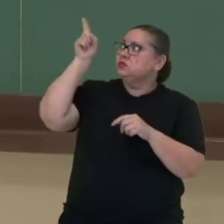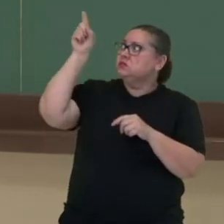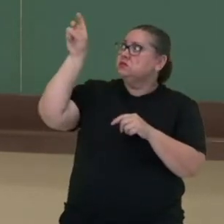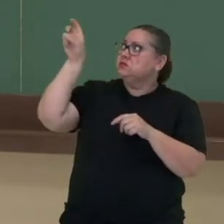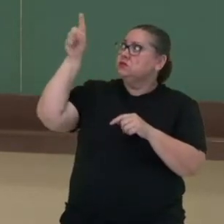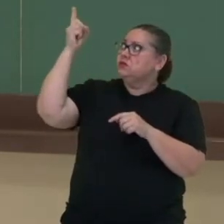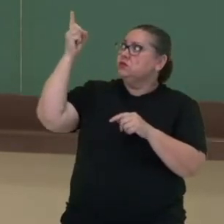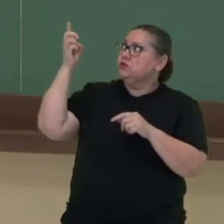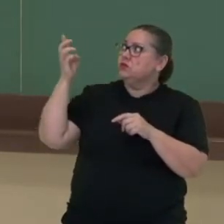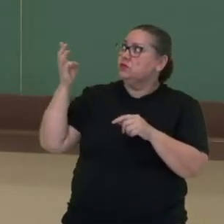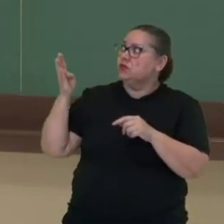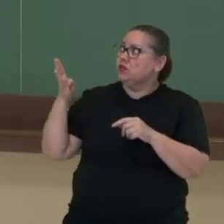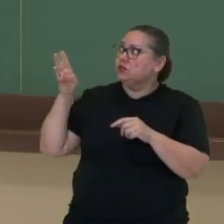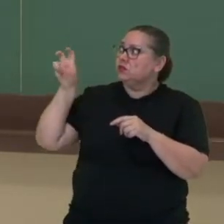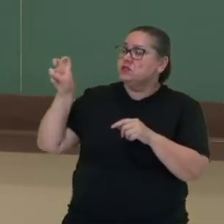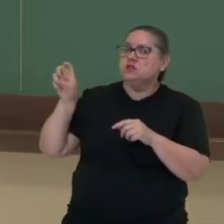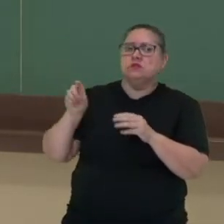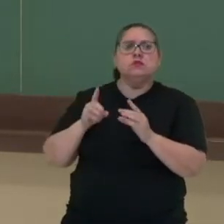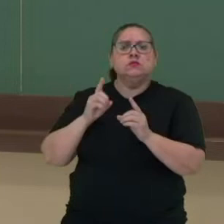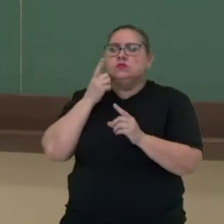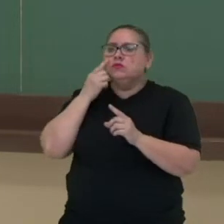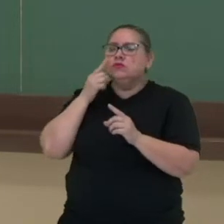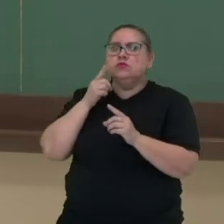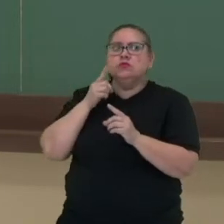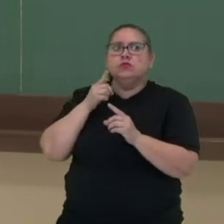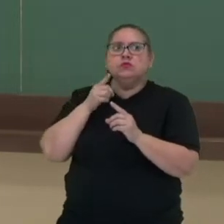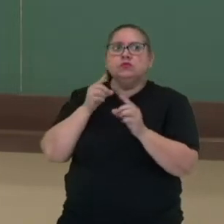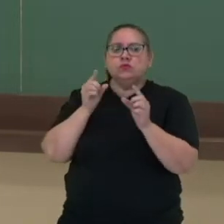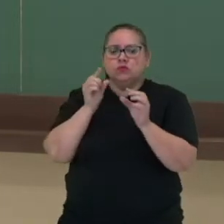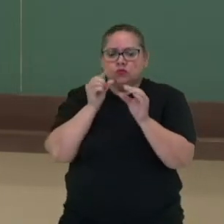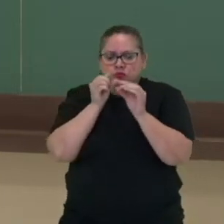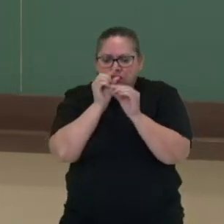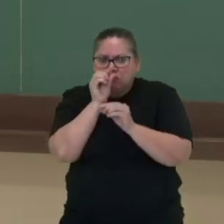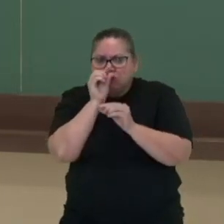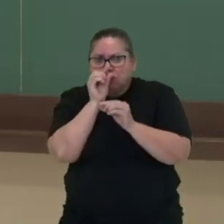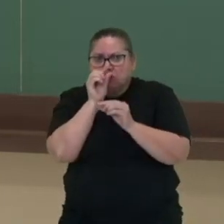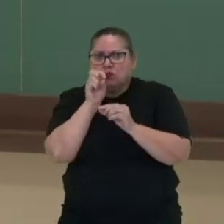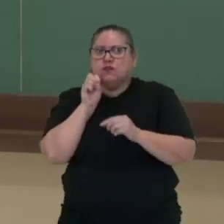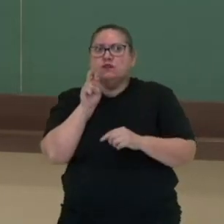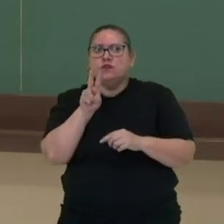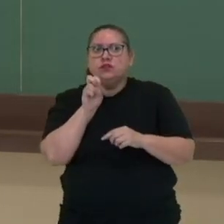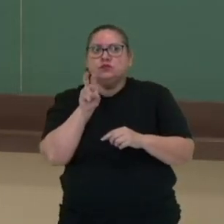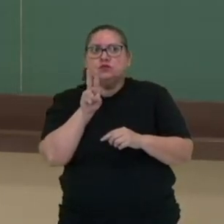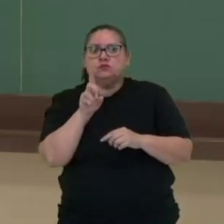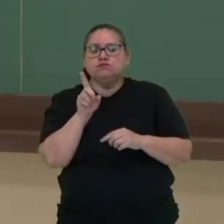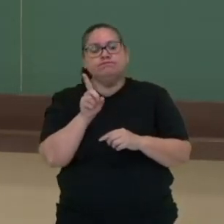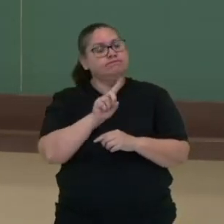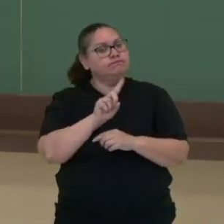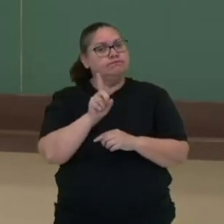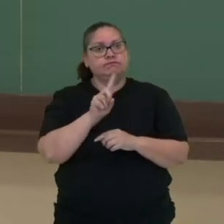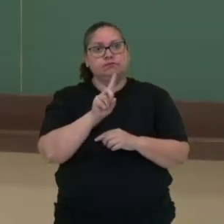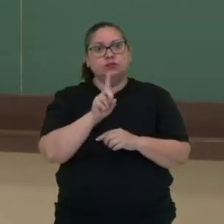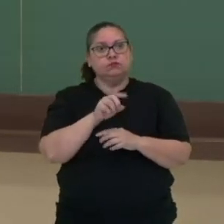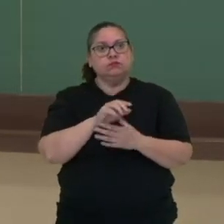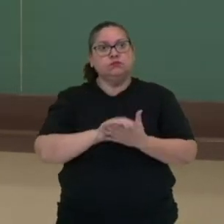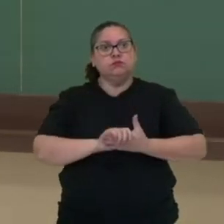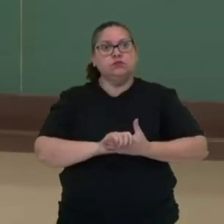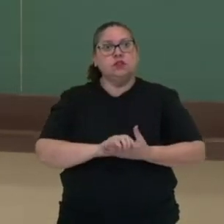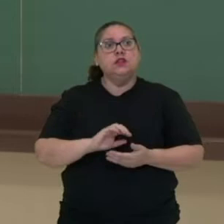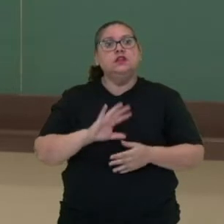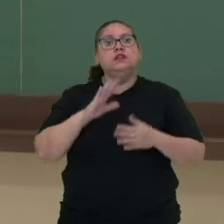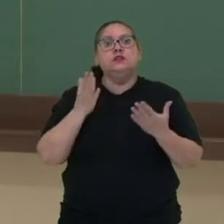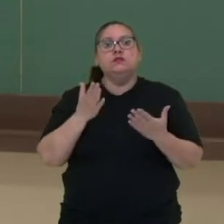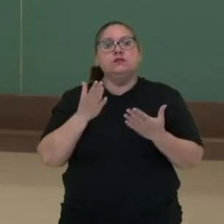falamos, vocês identificaram o micro-organismo, o vírus? Não.